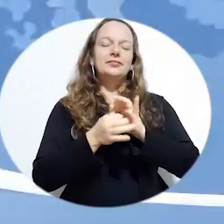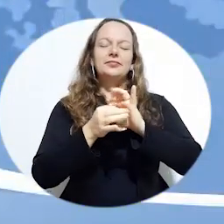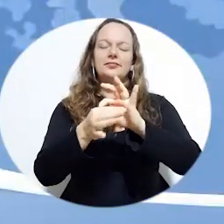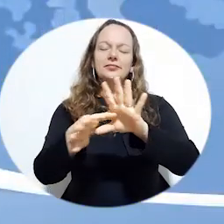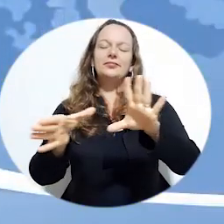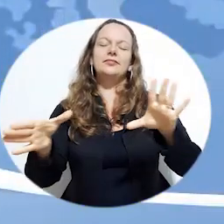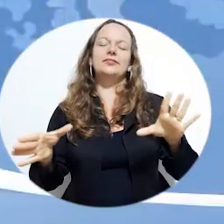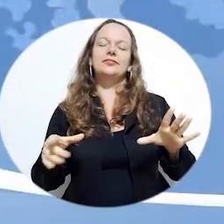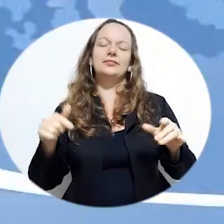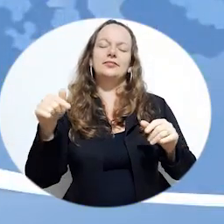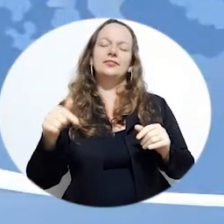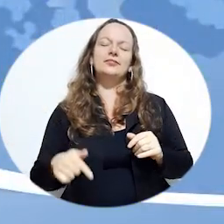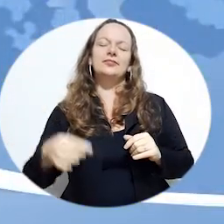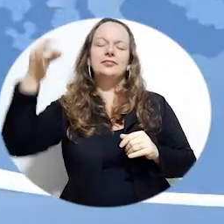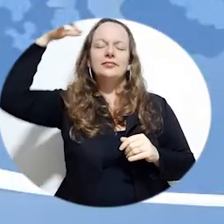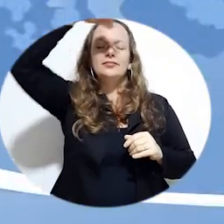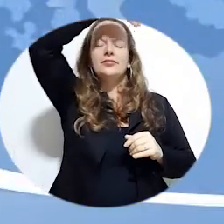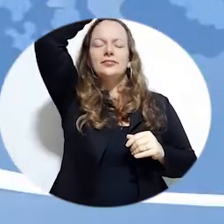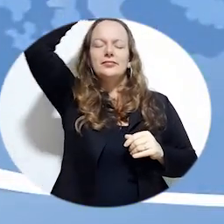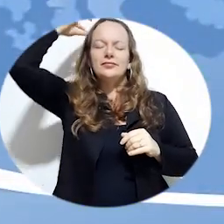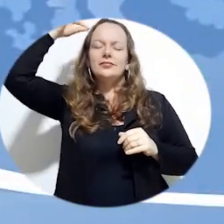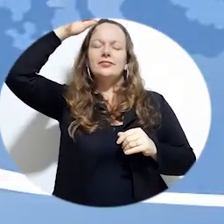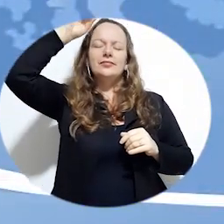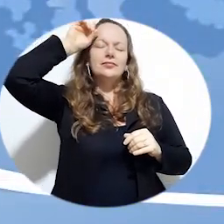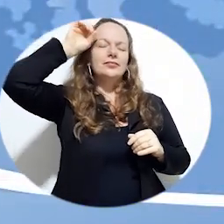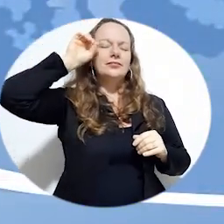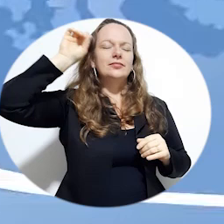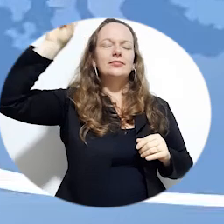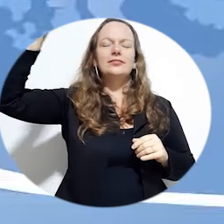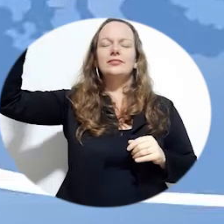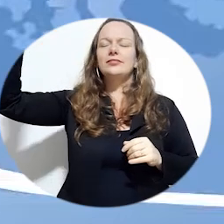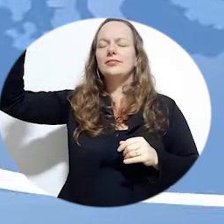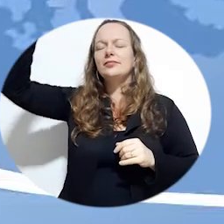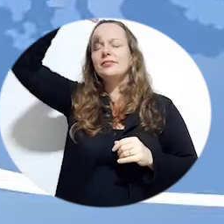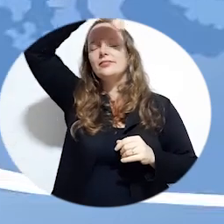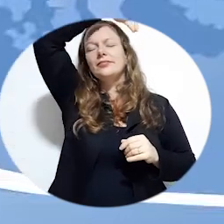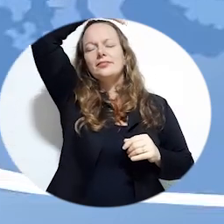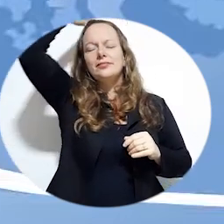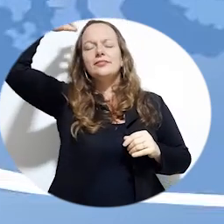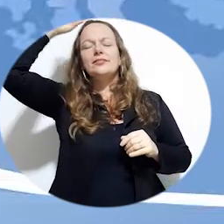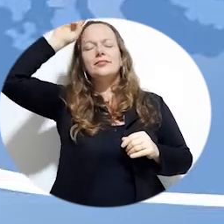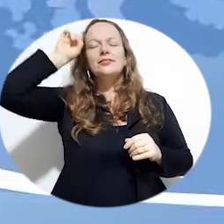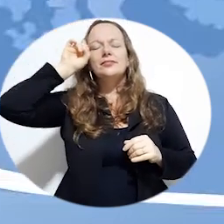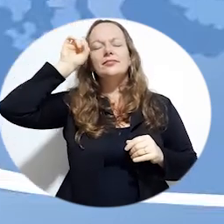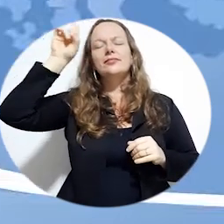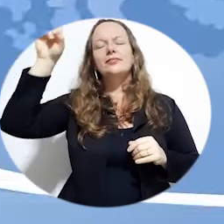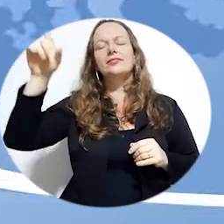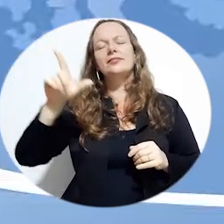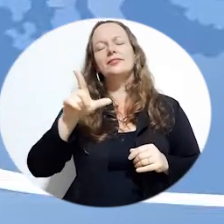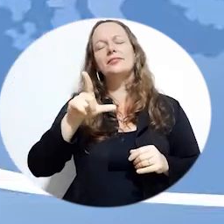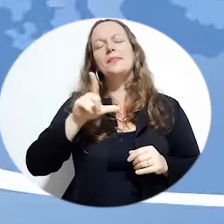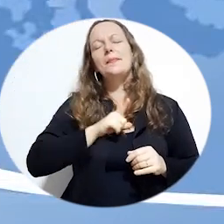Tens liberdade aqui, Espírito de Deus, Espírito de Deus.